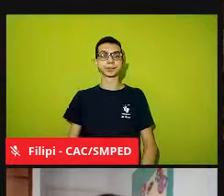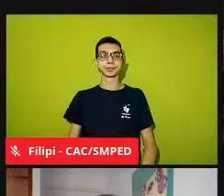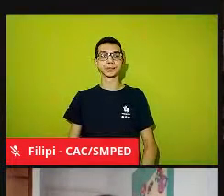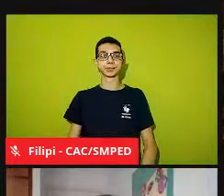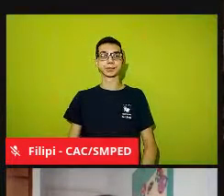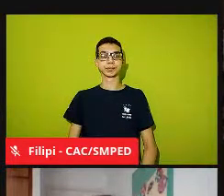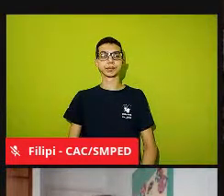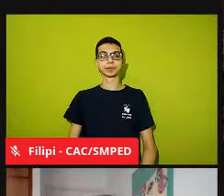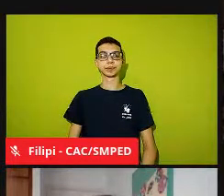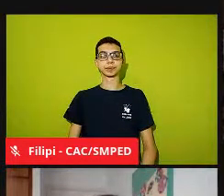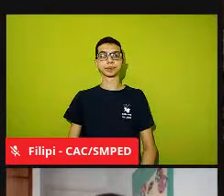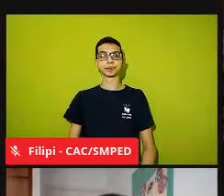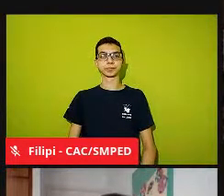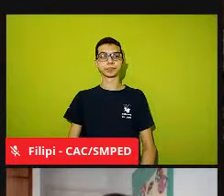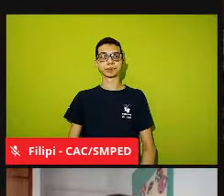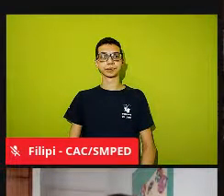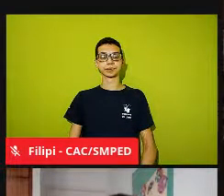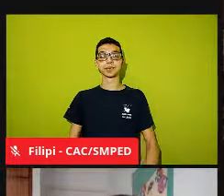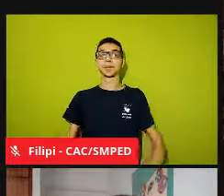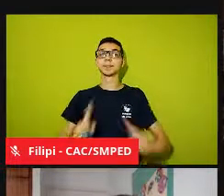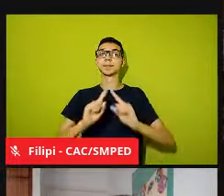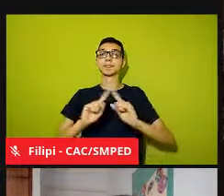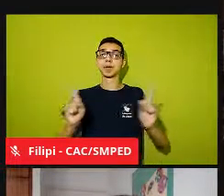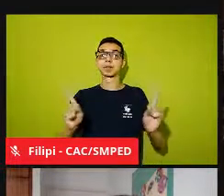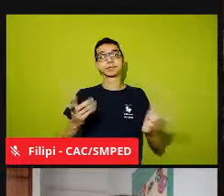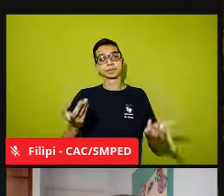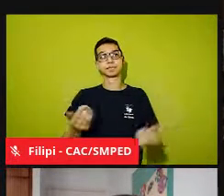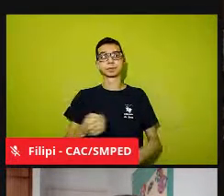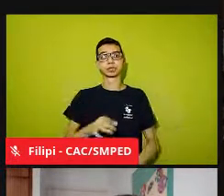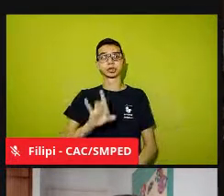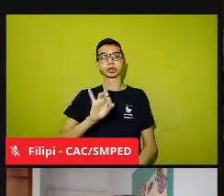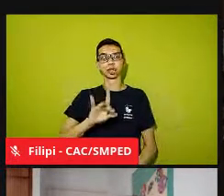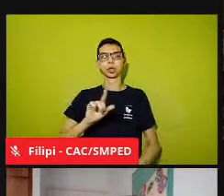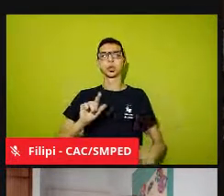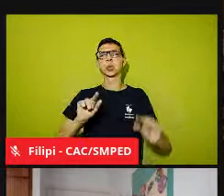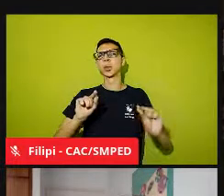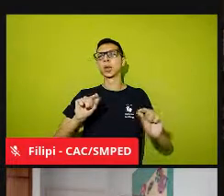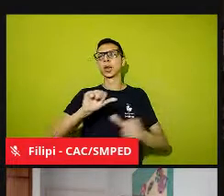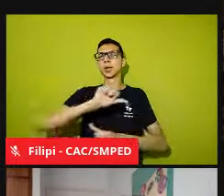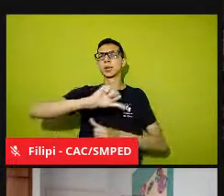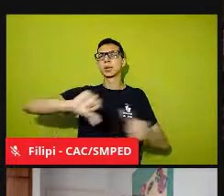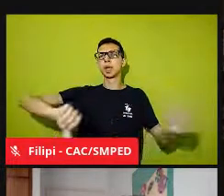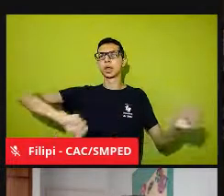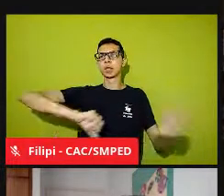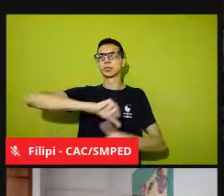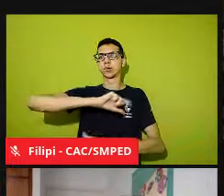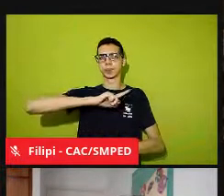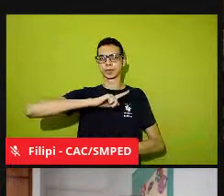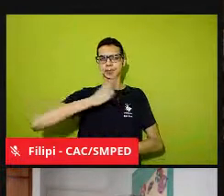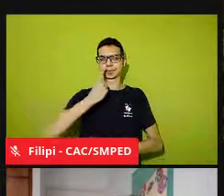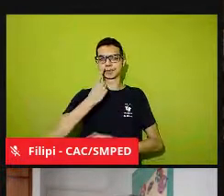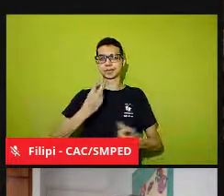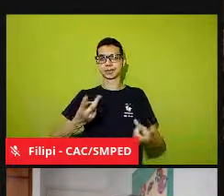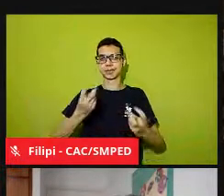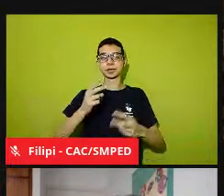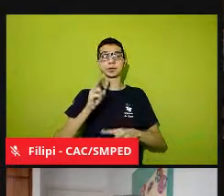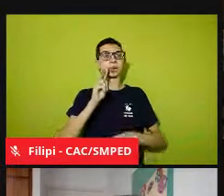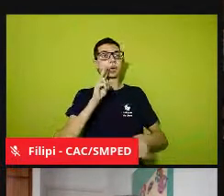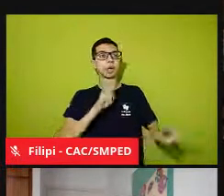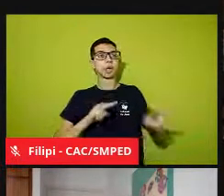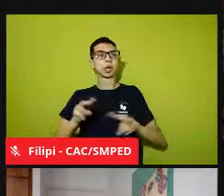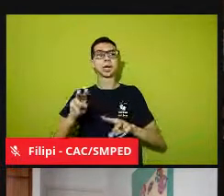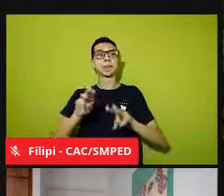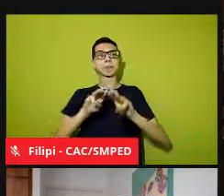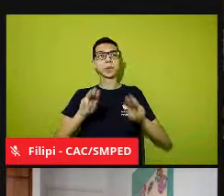né? Mas é isso, né? Quais são essas transformações que a gente tem a partir dessas primeiras visitas ao museu, né?